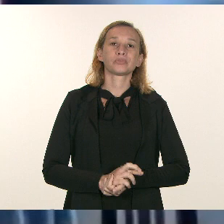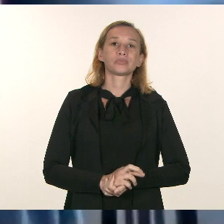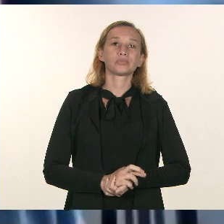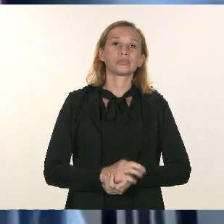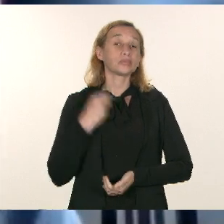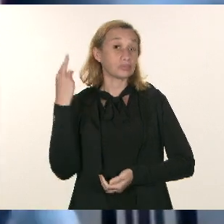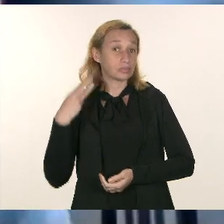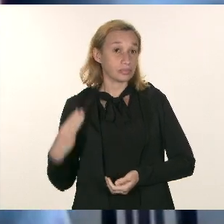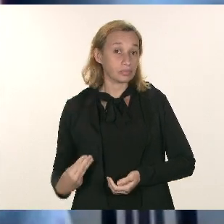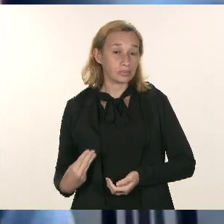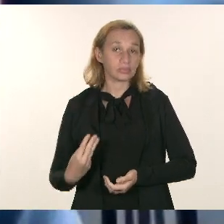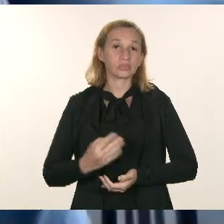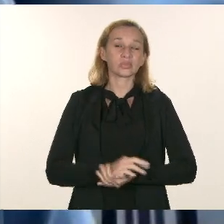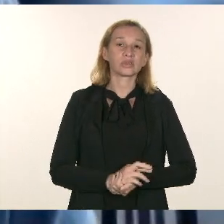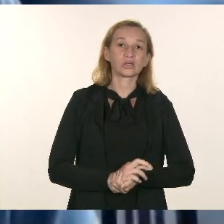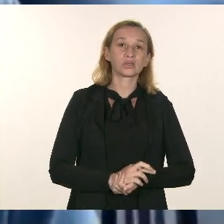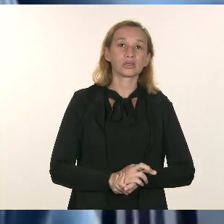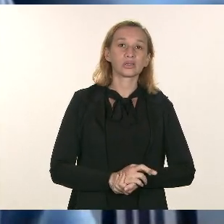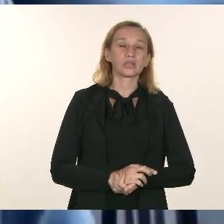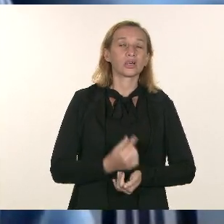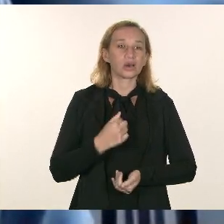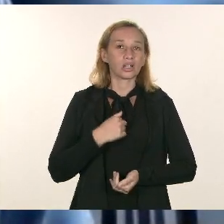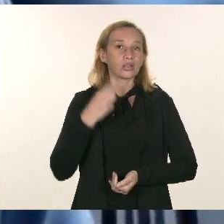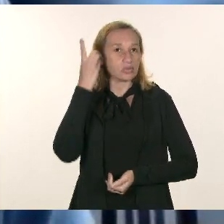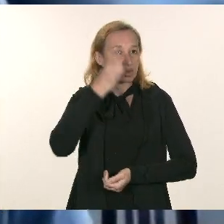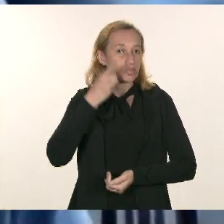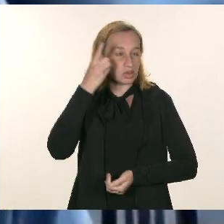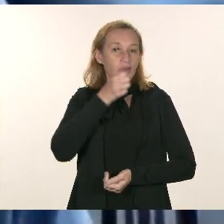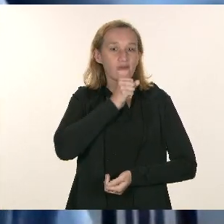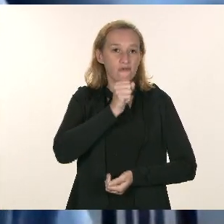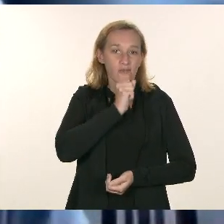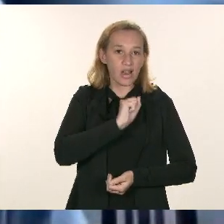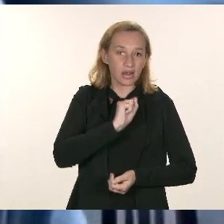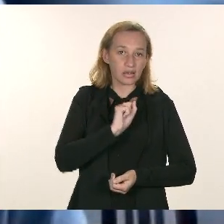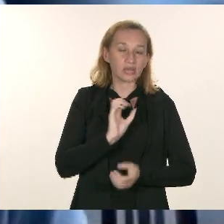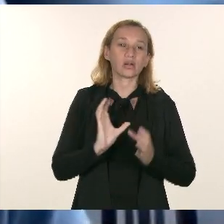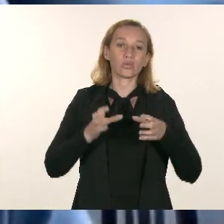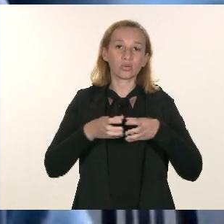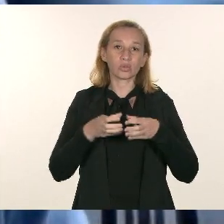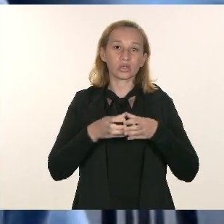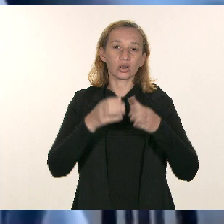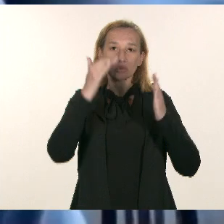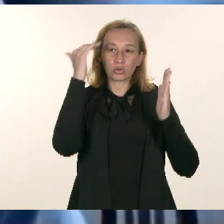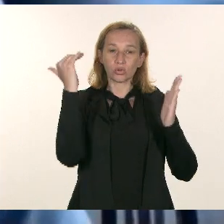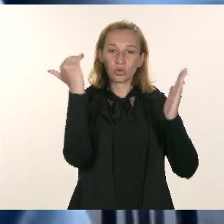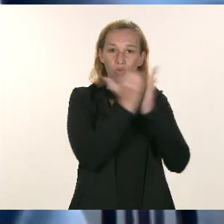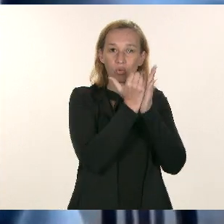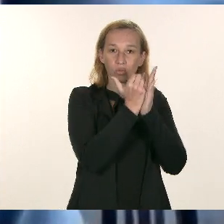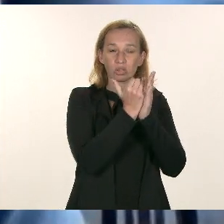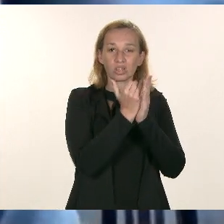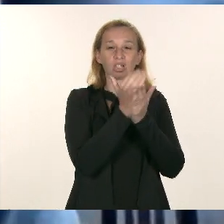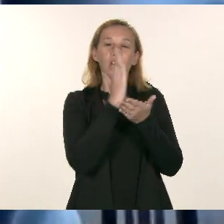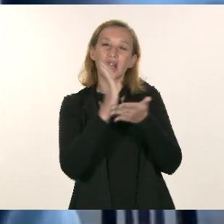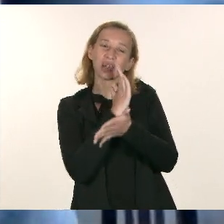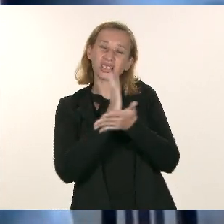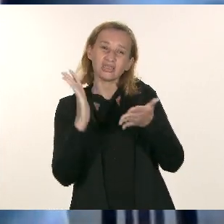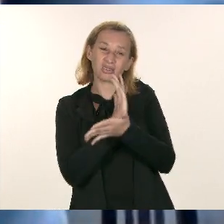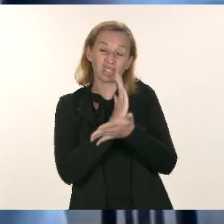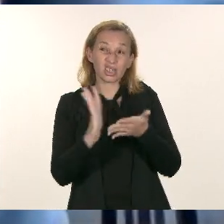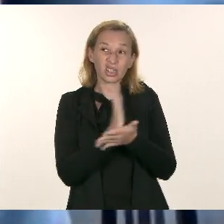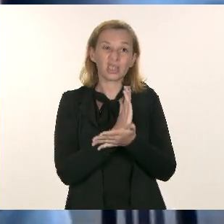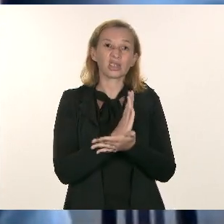Mônica, eu, como deputado antigo e da Comissão do Cúmplice, sei que muitas vezes a questão